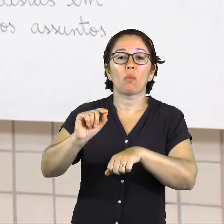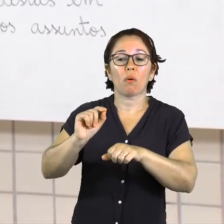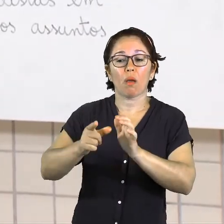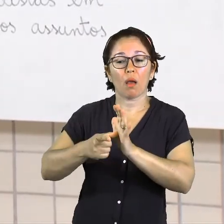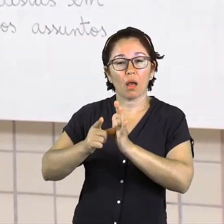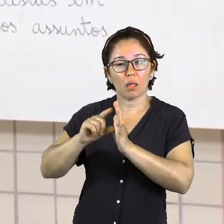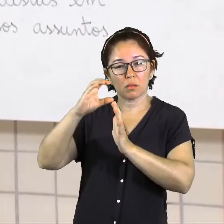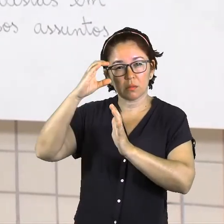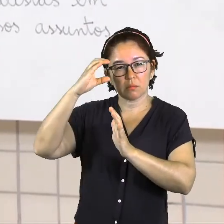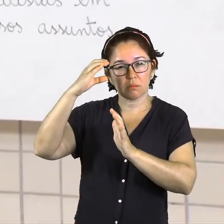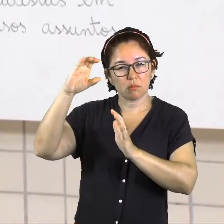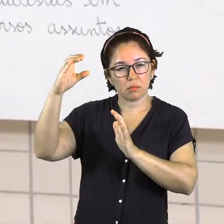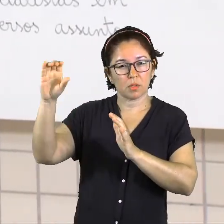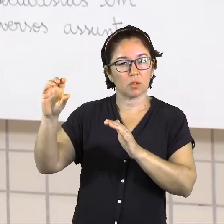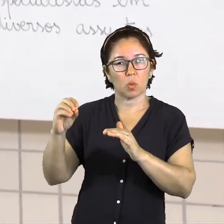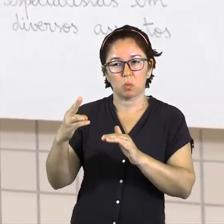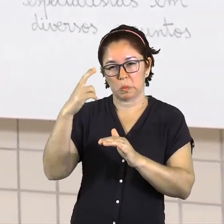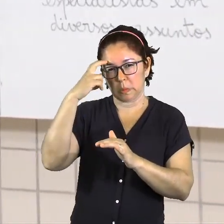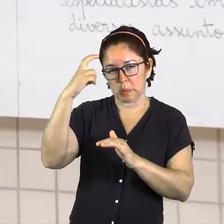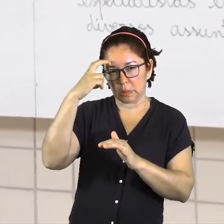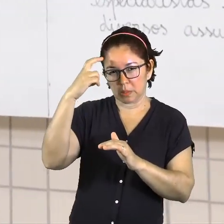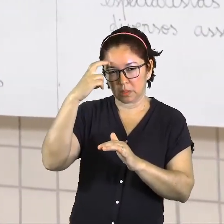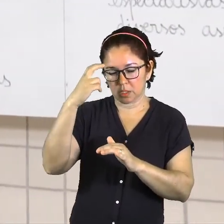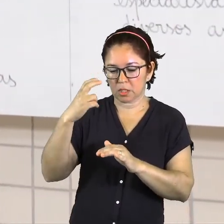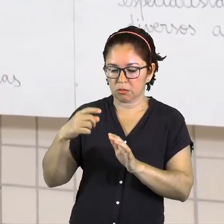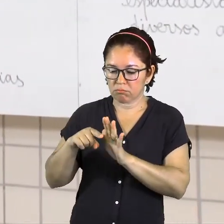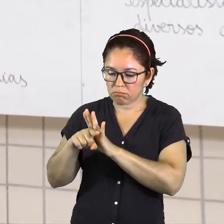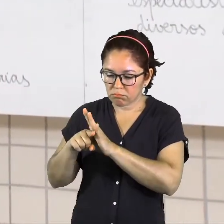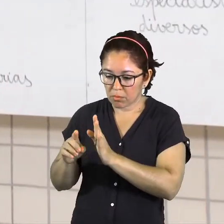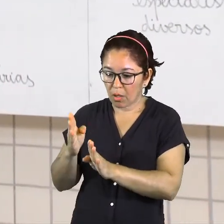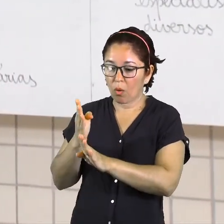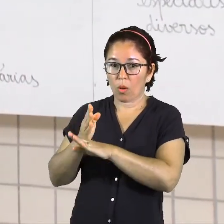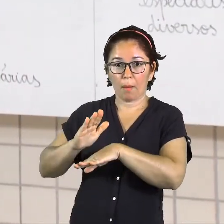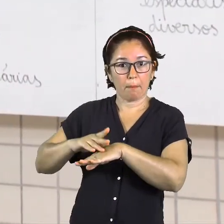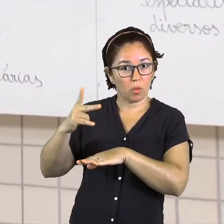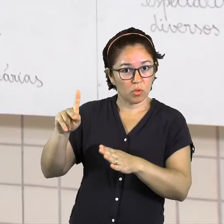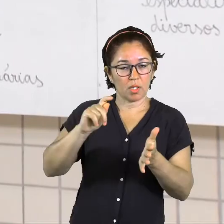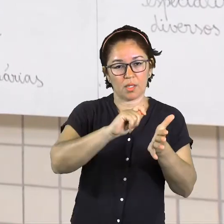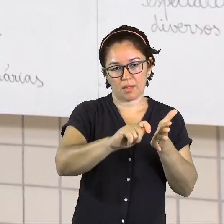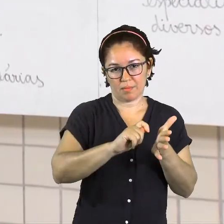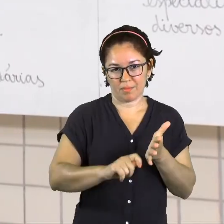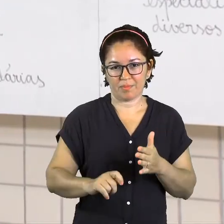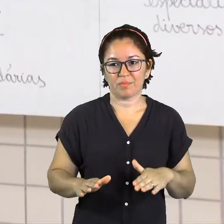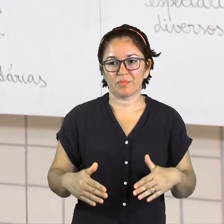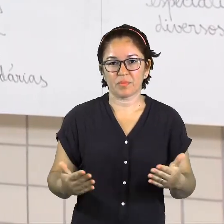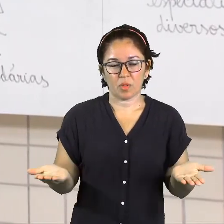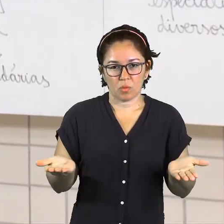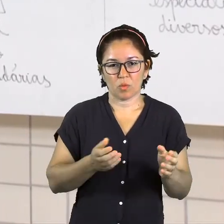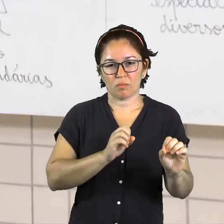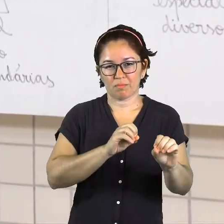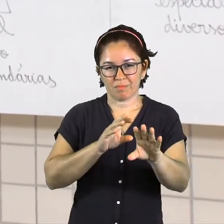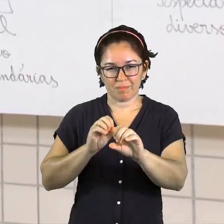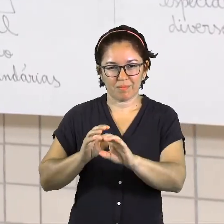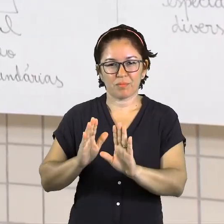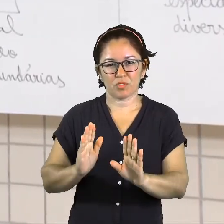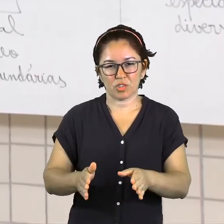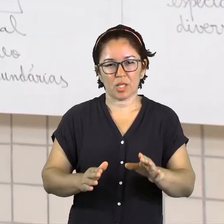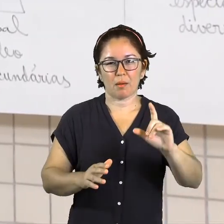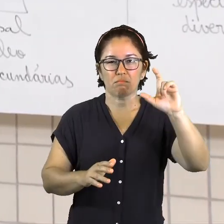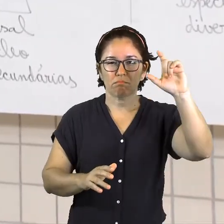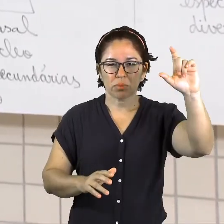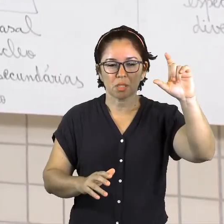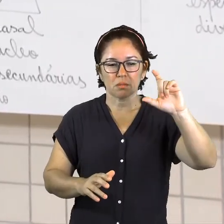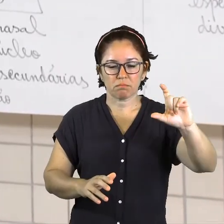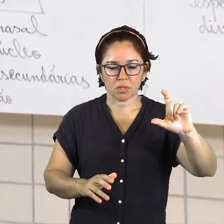assuntos. Então, esse aqui é o mapa mental da nossa aula de hoje, né, do gênero textual que nós estudamos e das dicas de